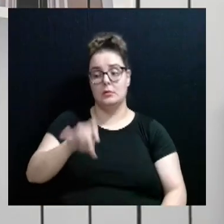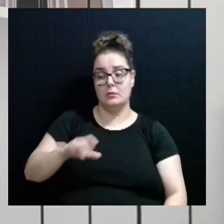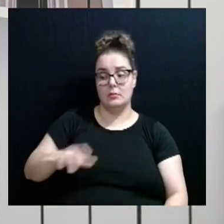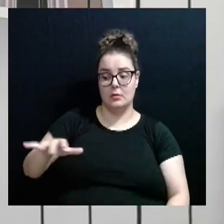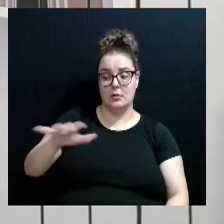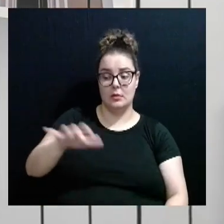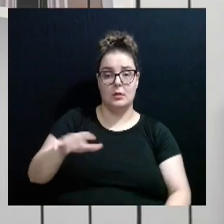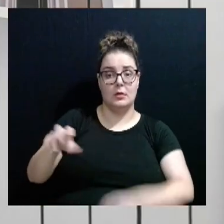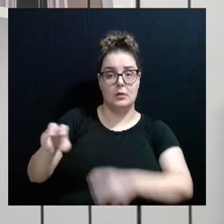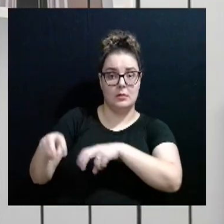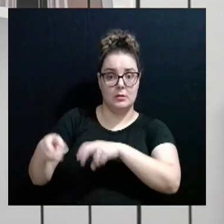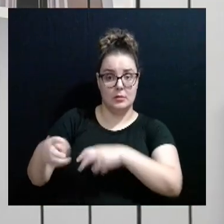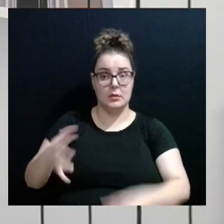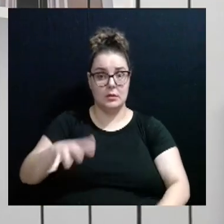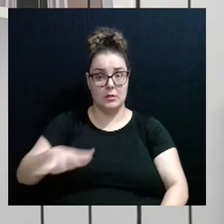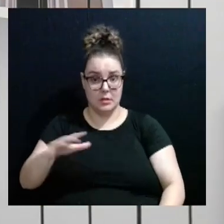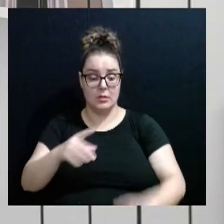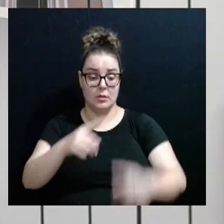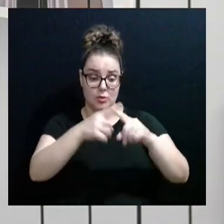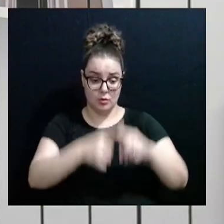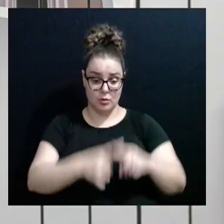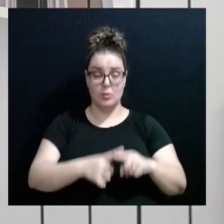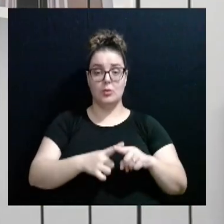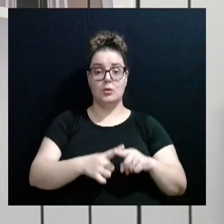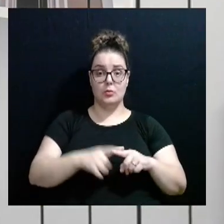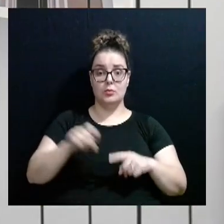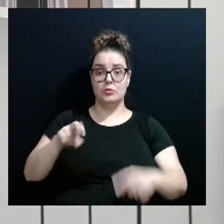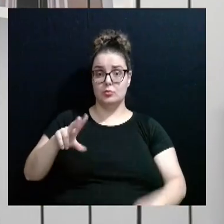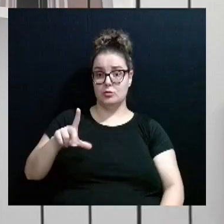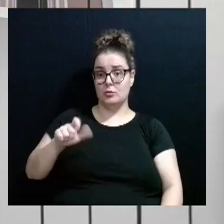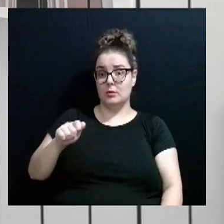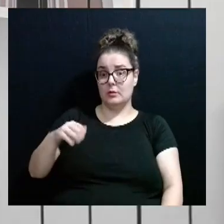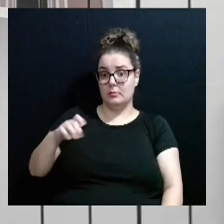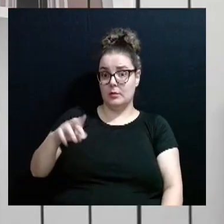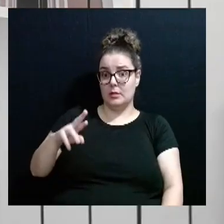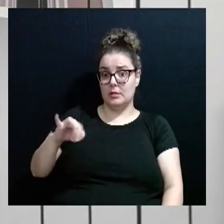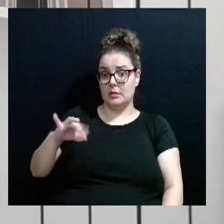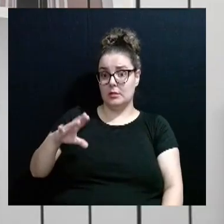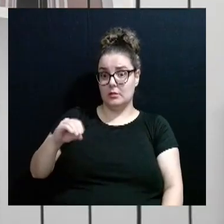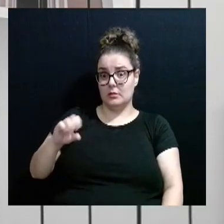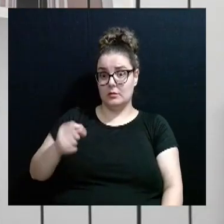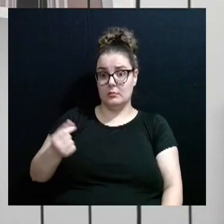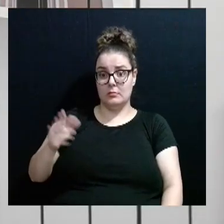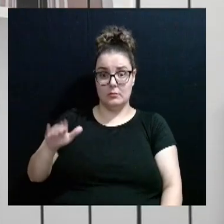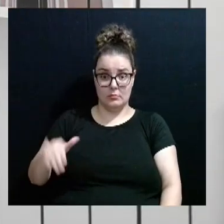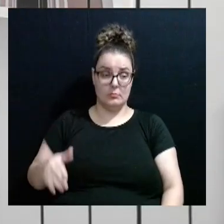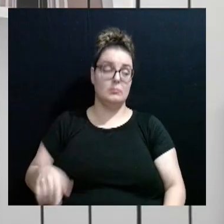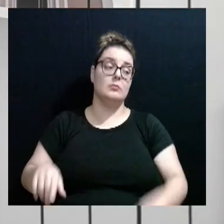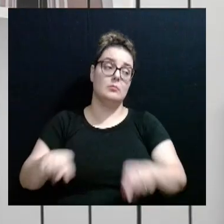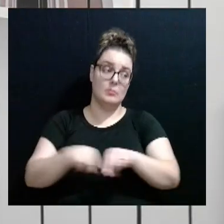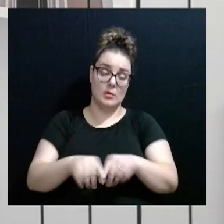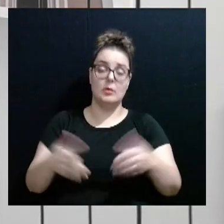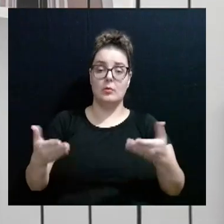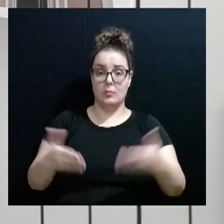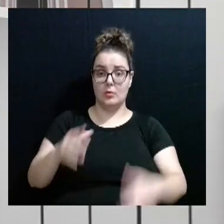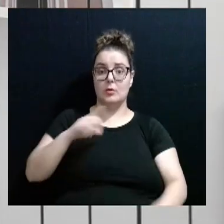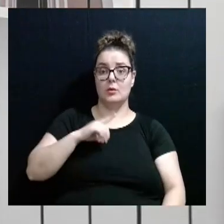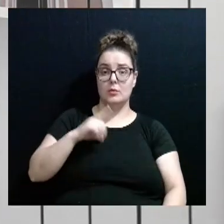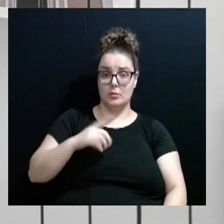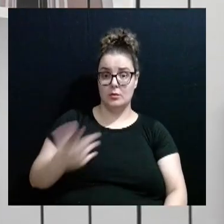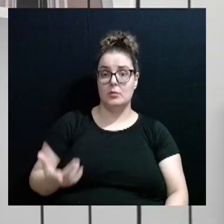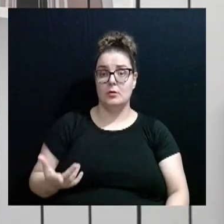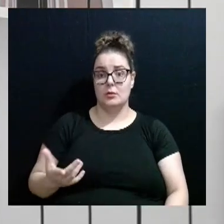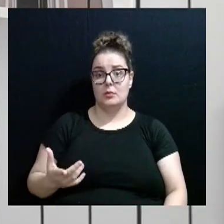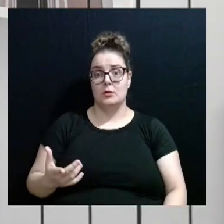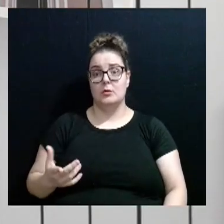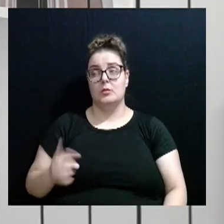concorrência de produtos sul-americanos mais baratos. Inclusive, hoje nós tivemos protestos na França. De